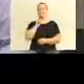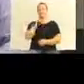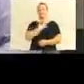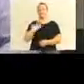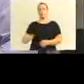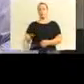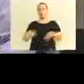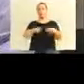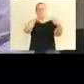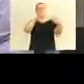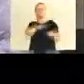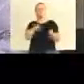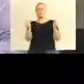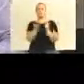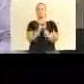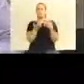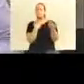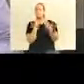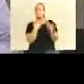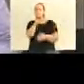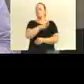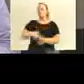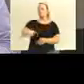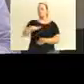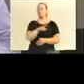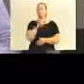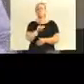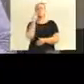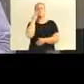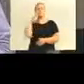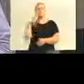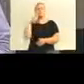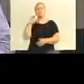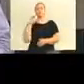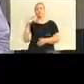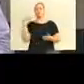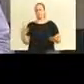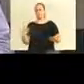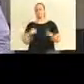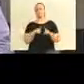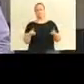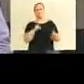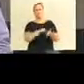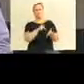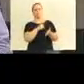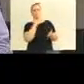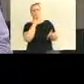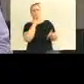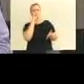sociedade desde o começo, nós saberíamos de fato o que está acontecendo. E olha, vereador, não se sabe o que está